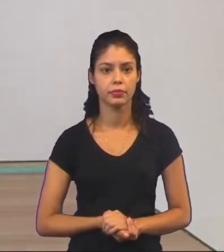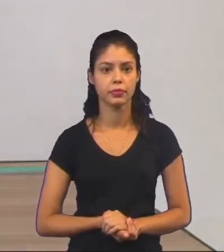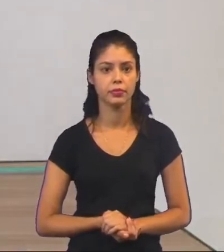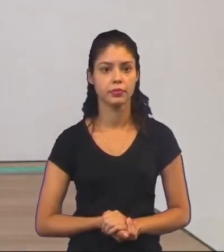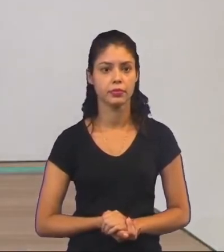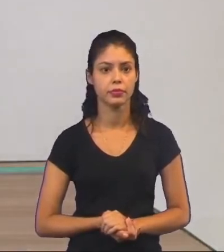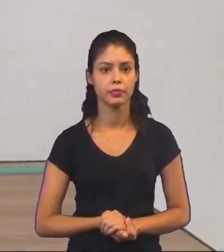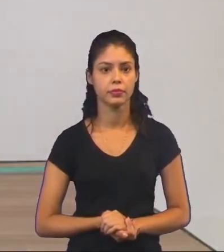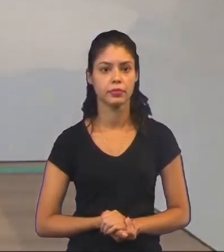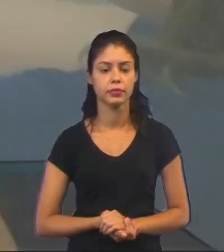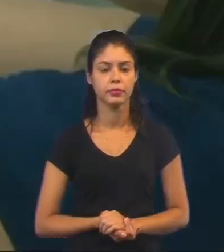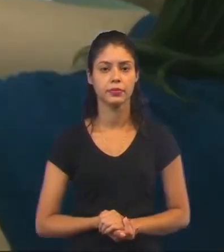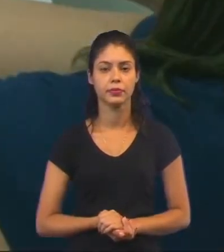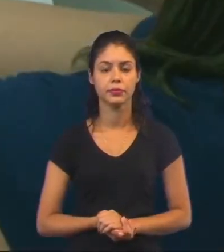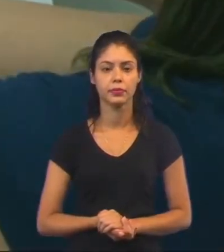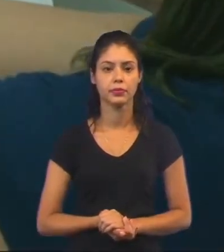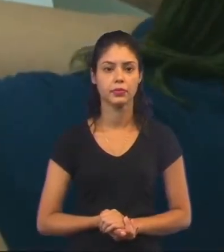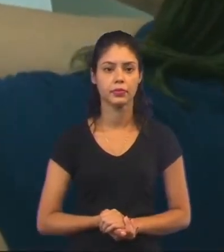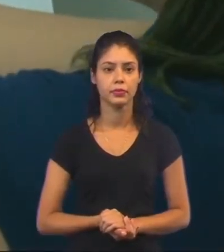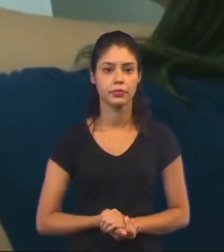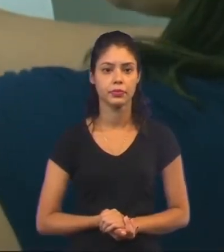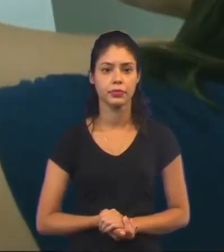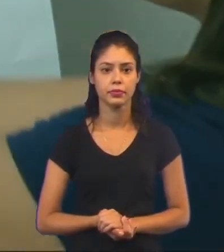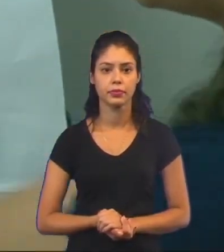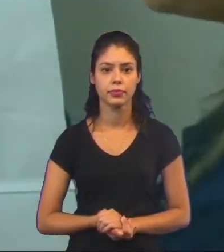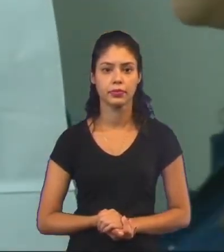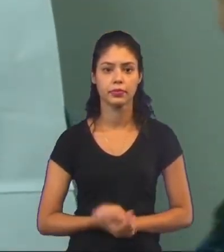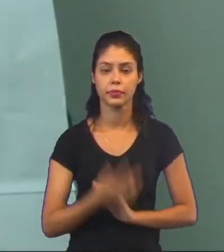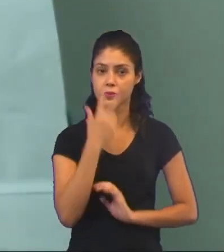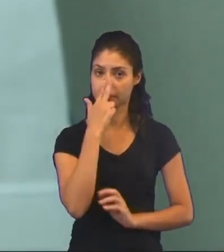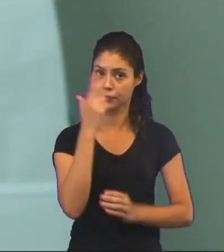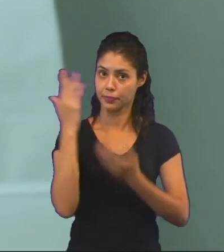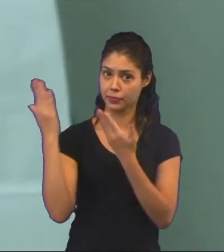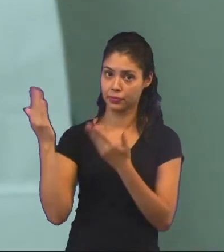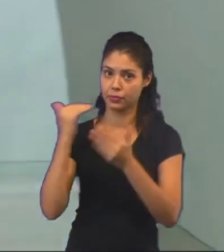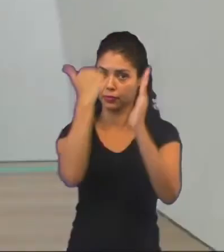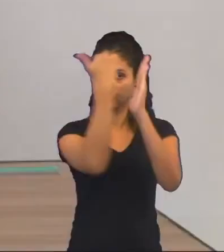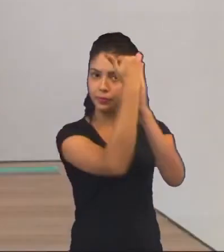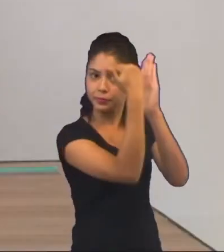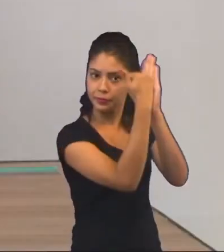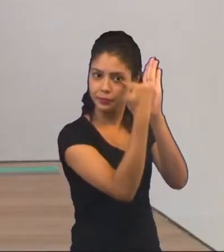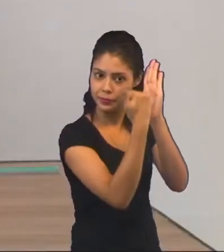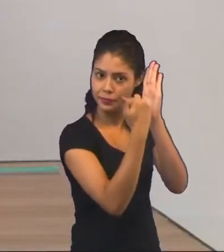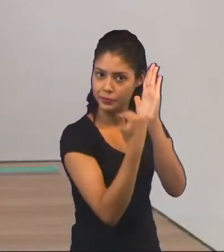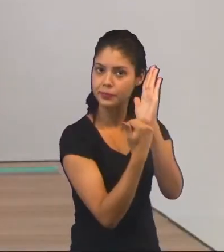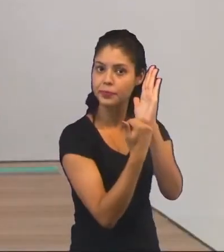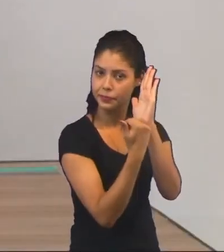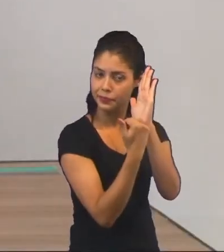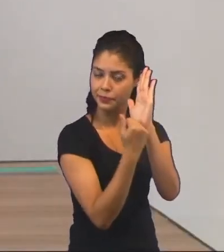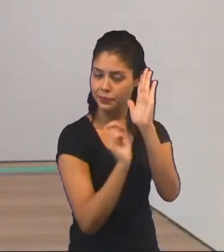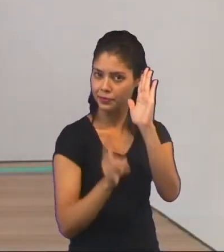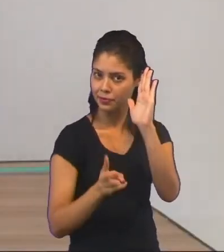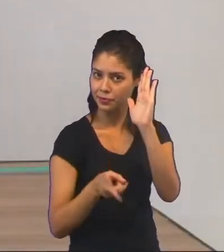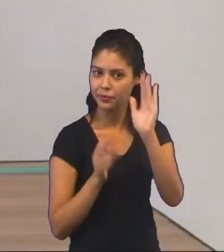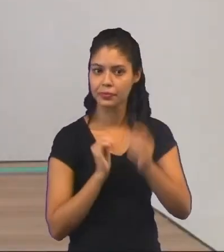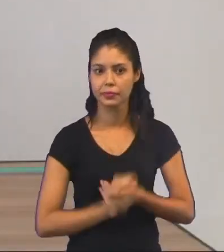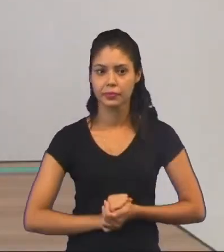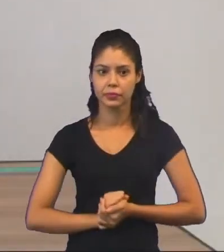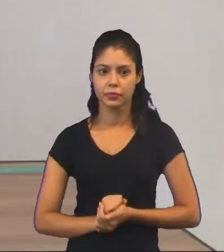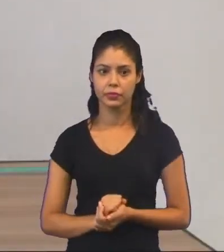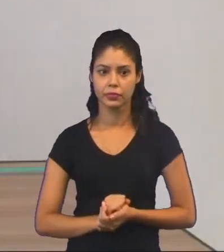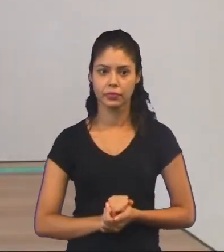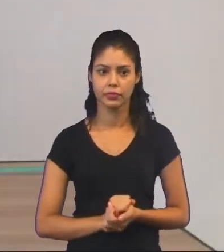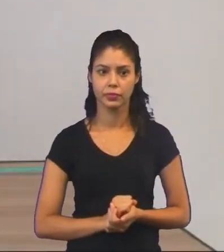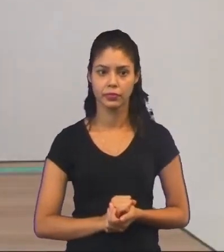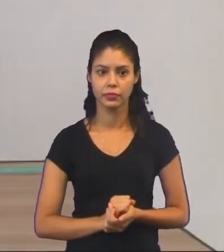Ingredientes. E esses ingredientes aparecerão em forma de lista, não é mesmo? Então vamos lá,